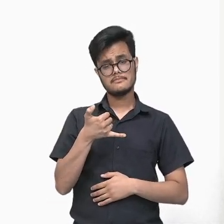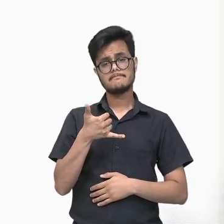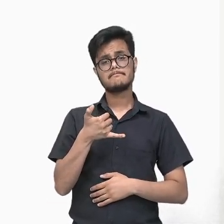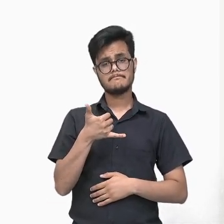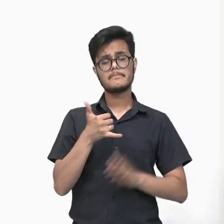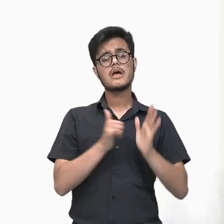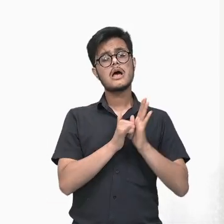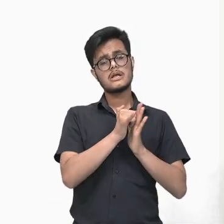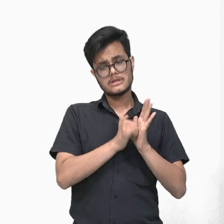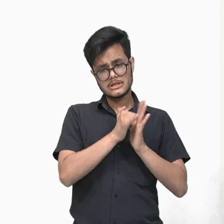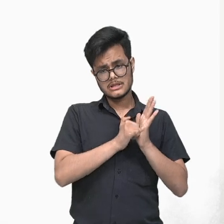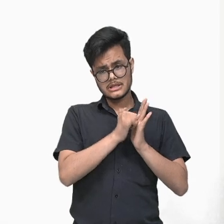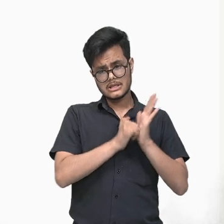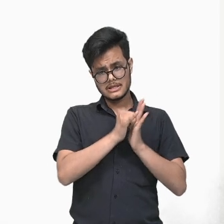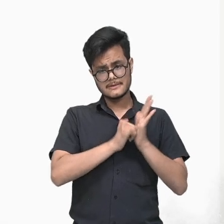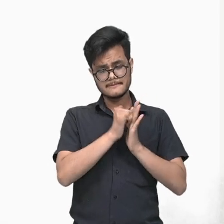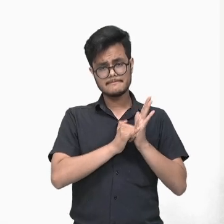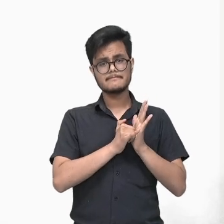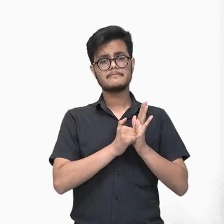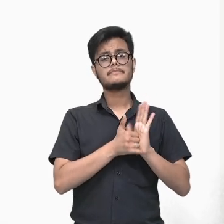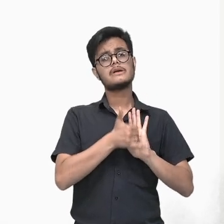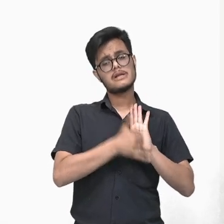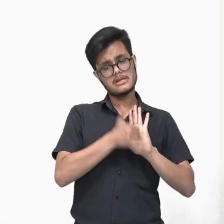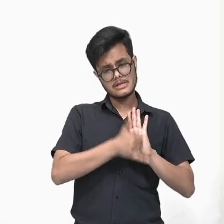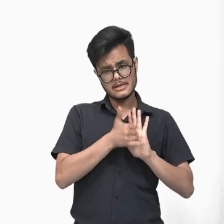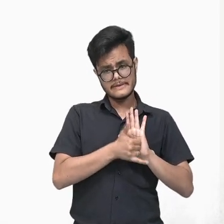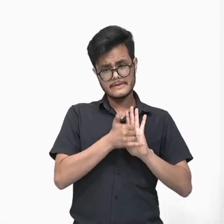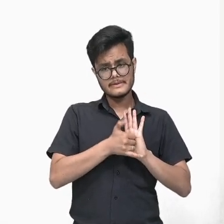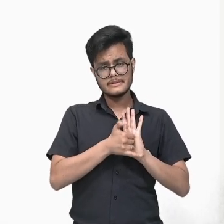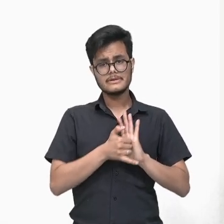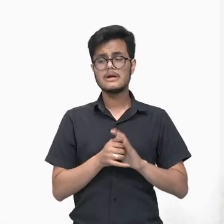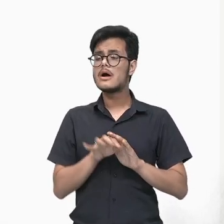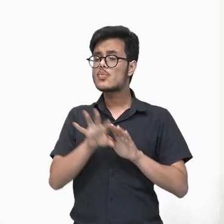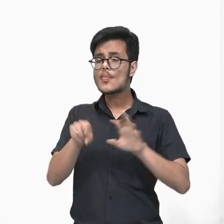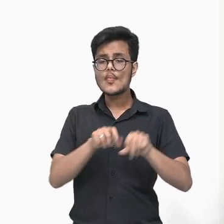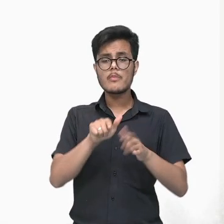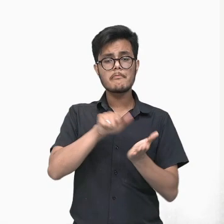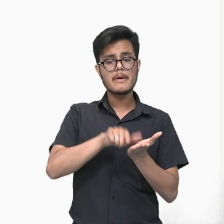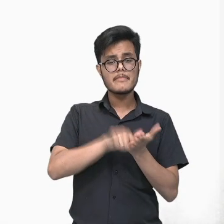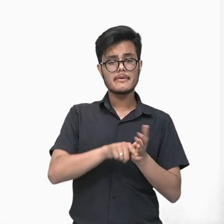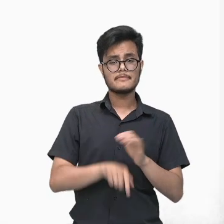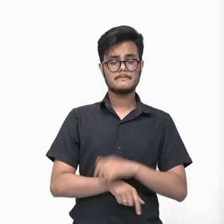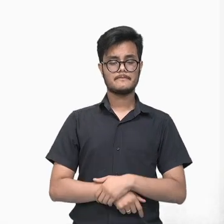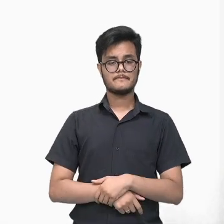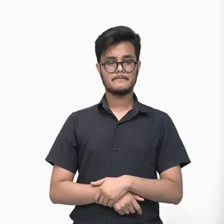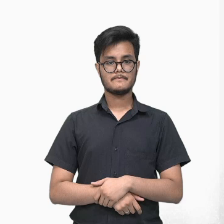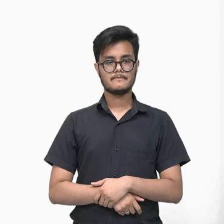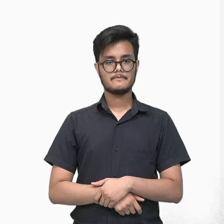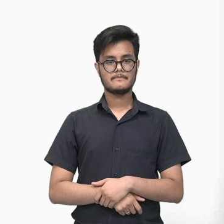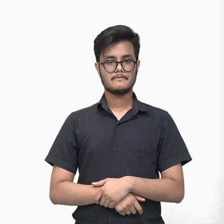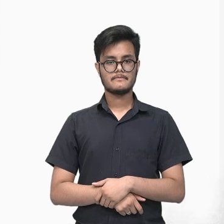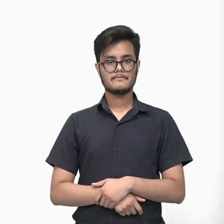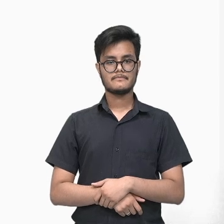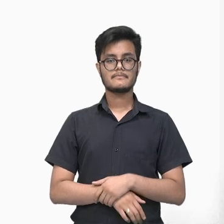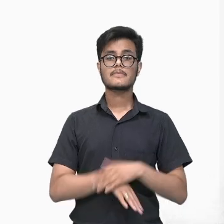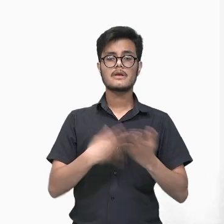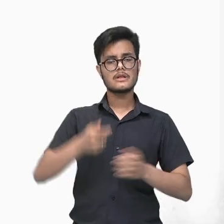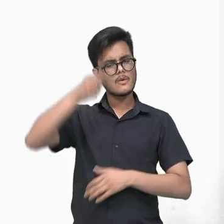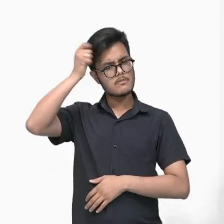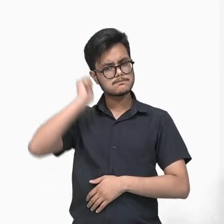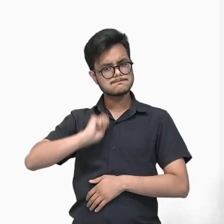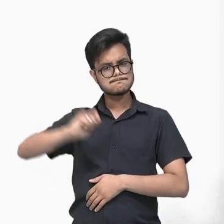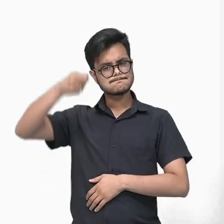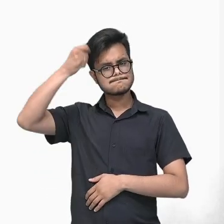ser atritada com seda e atrai pedacinhos de papéis. Um pente